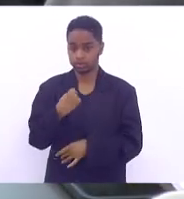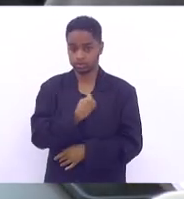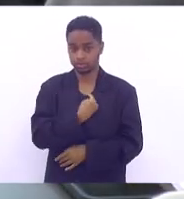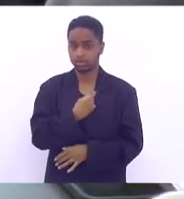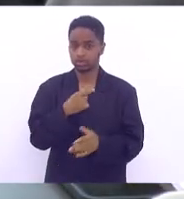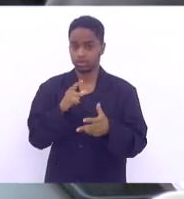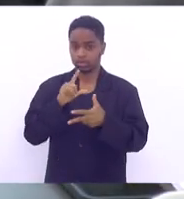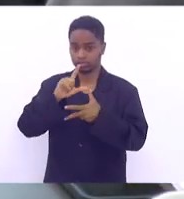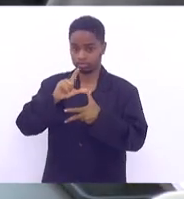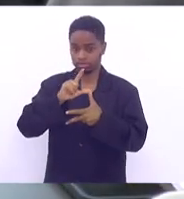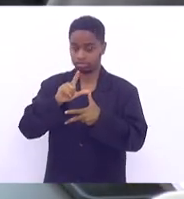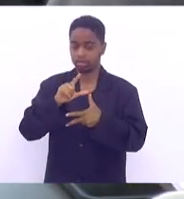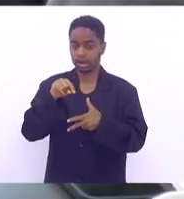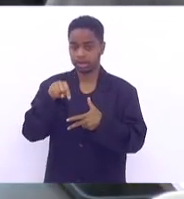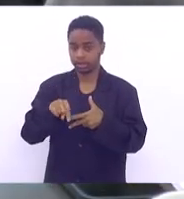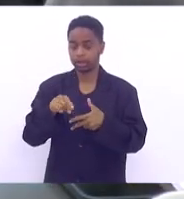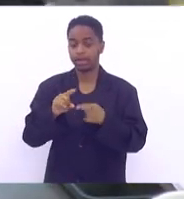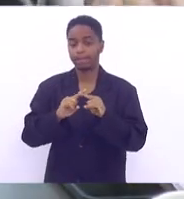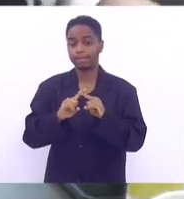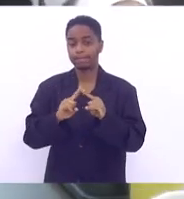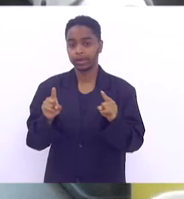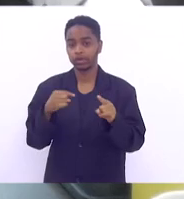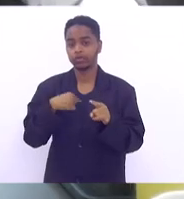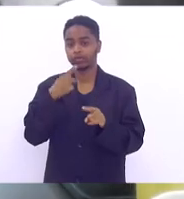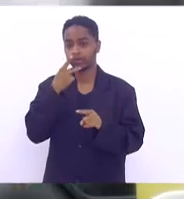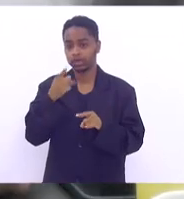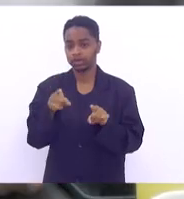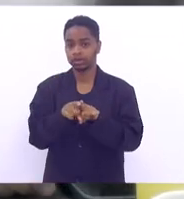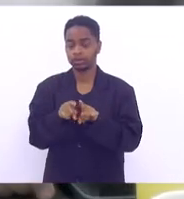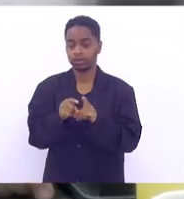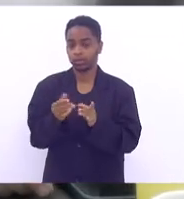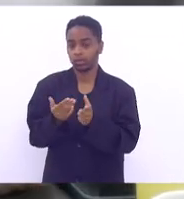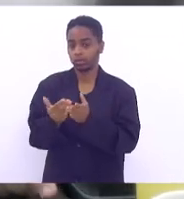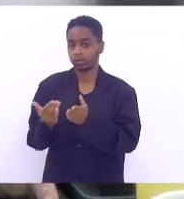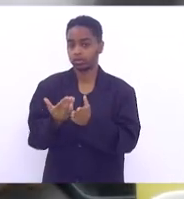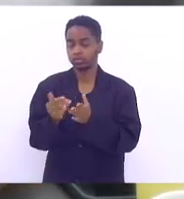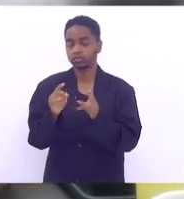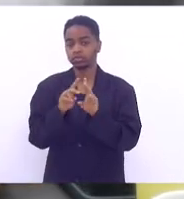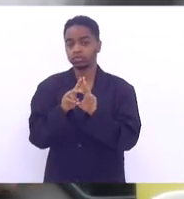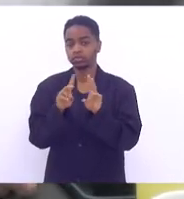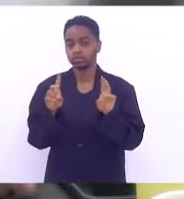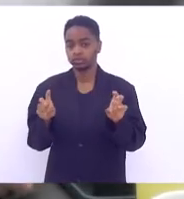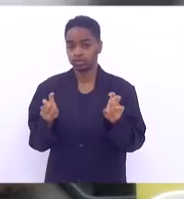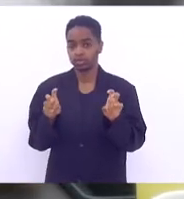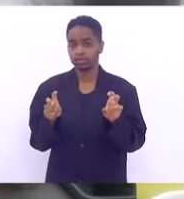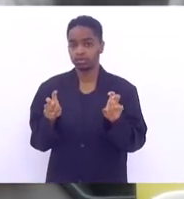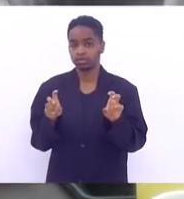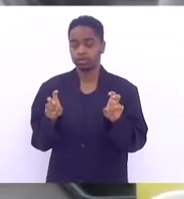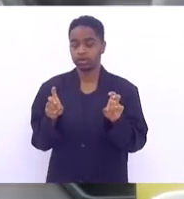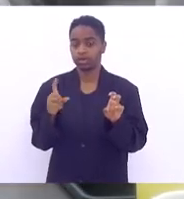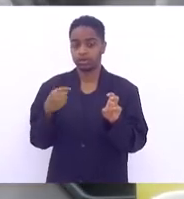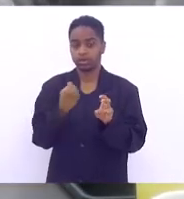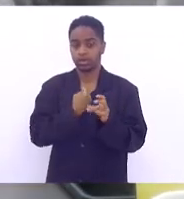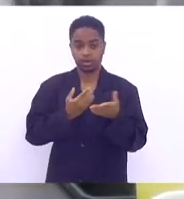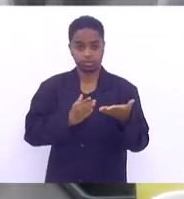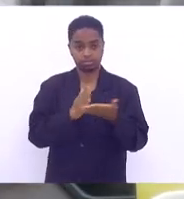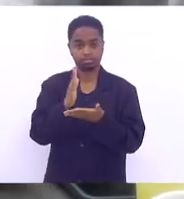enquanto legisladores. E também falei na minha fala inicial em relação a que nós temos aprovado os